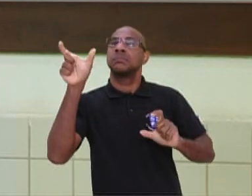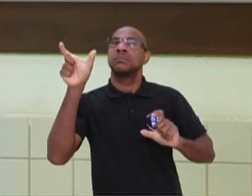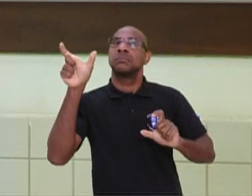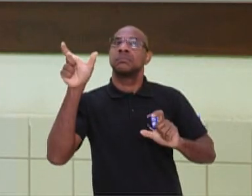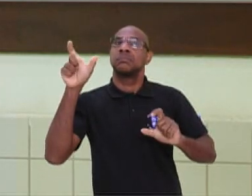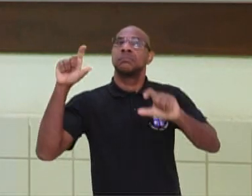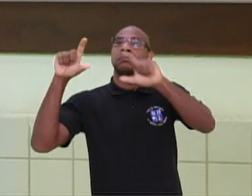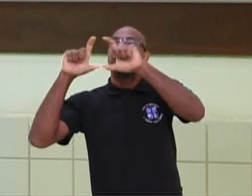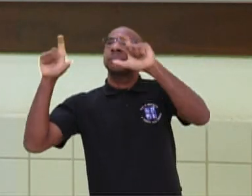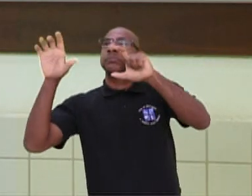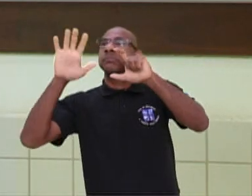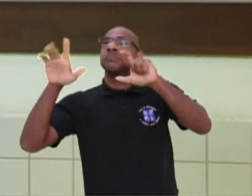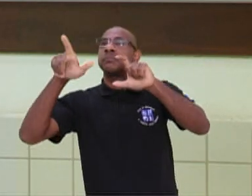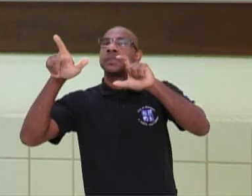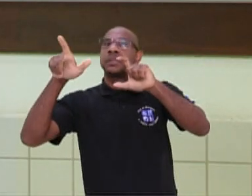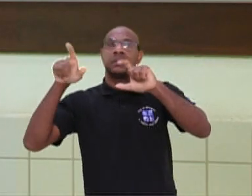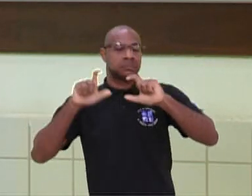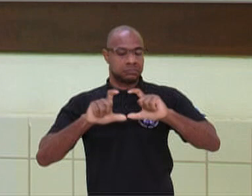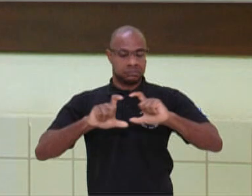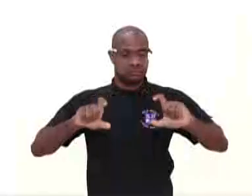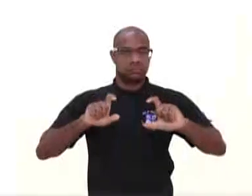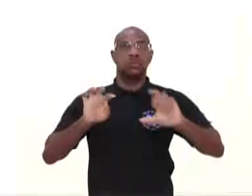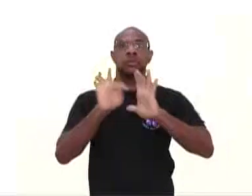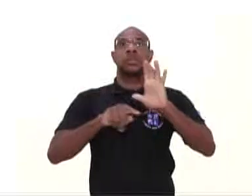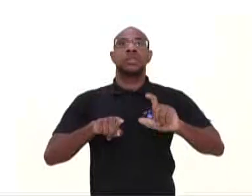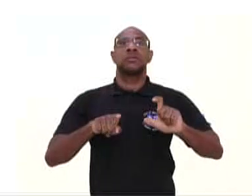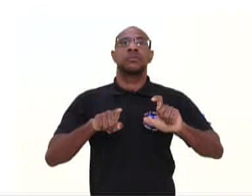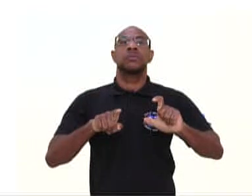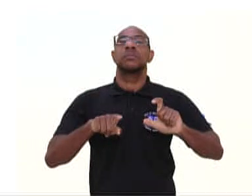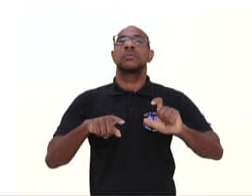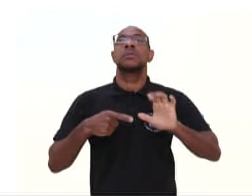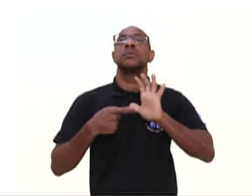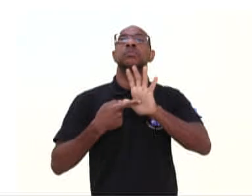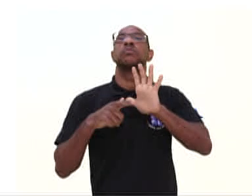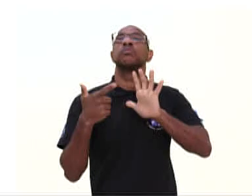mais precisamente. Eu já volto com vocês respondendo essa questão.